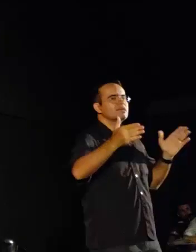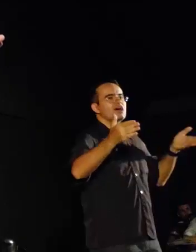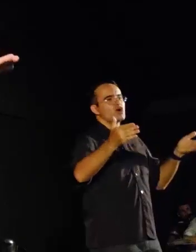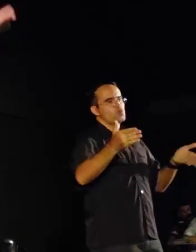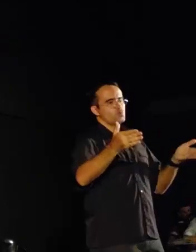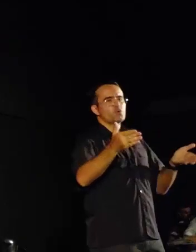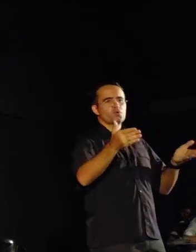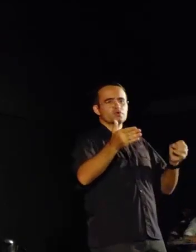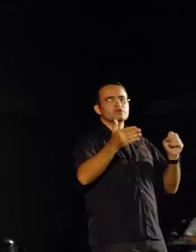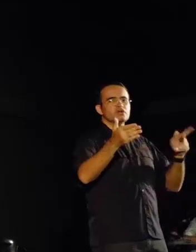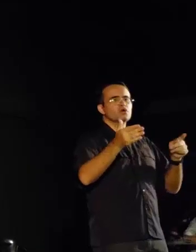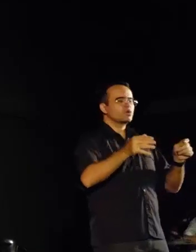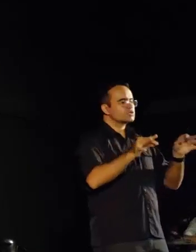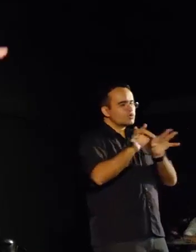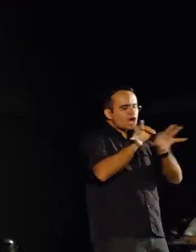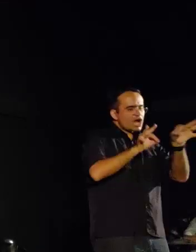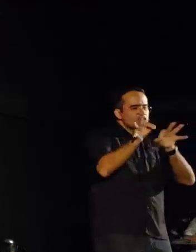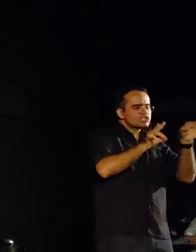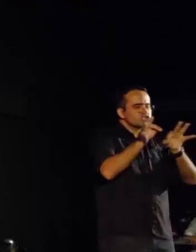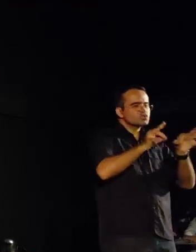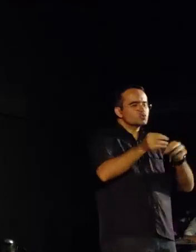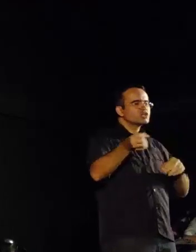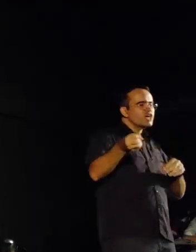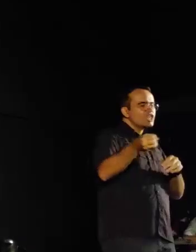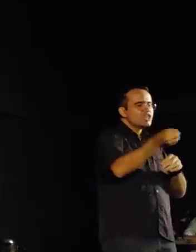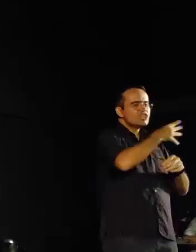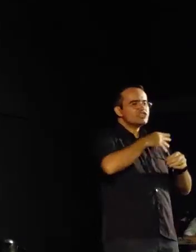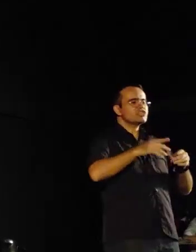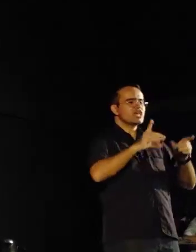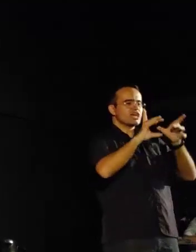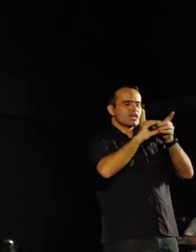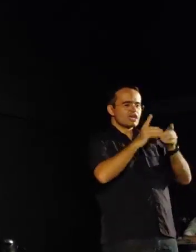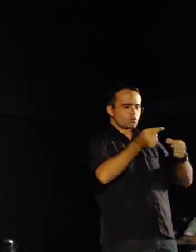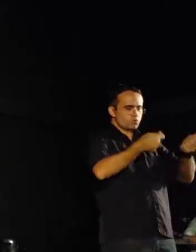ponto de vista dos ajustes neoliberal, o Brasil é mais ou menos uma aberração.